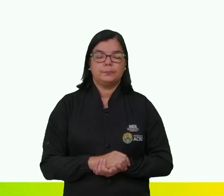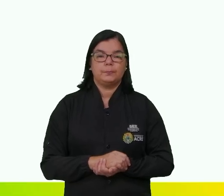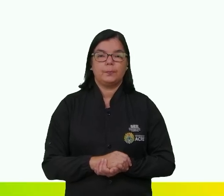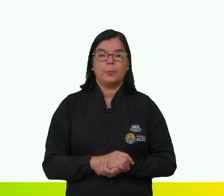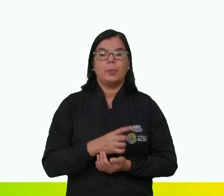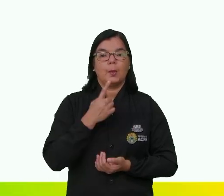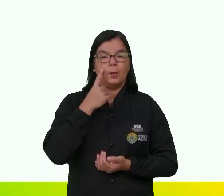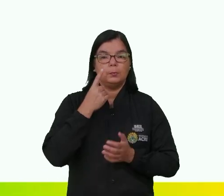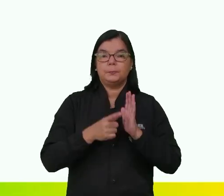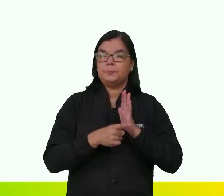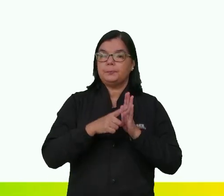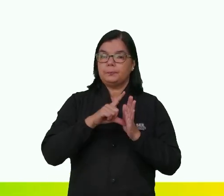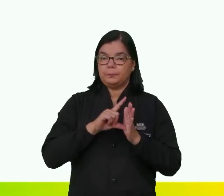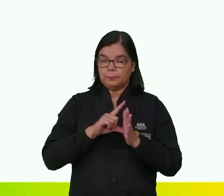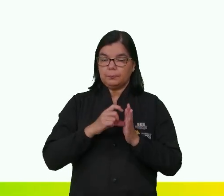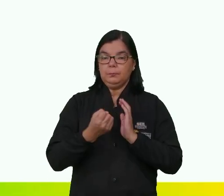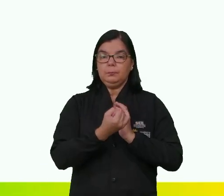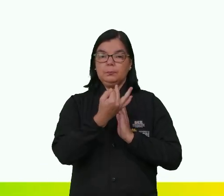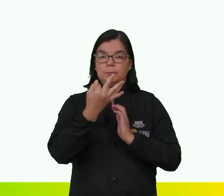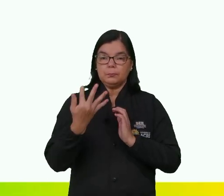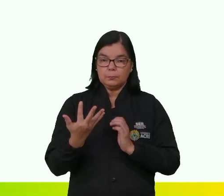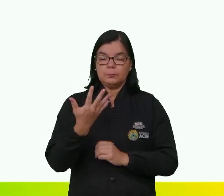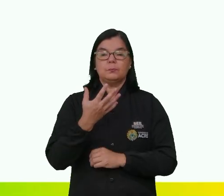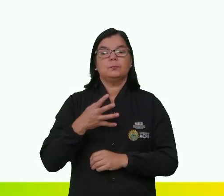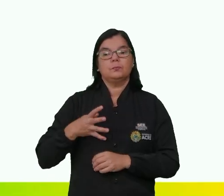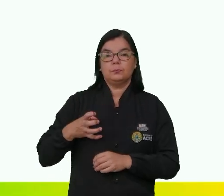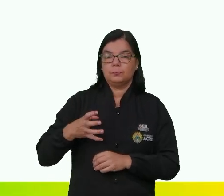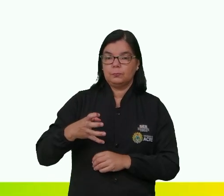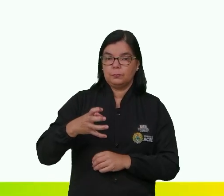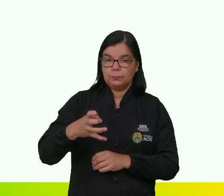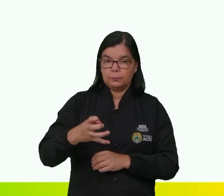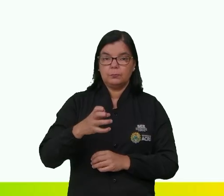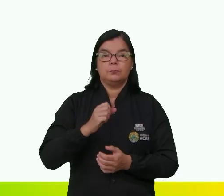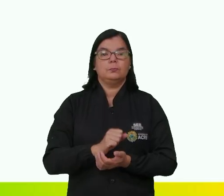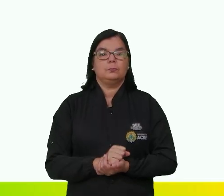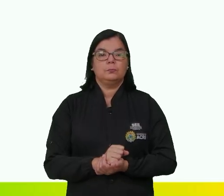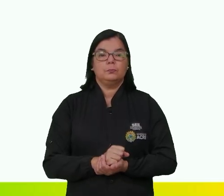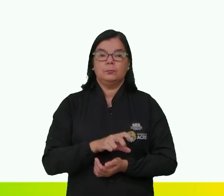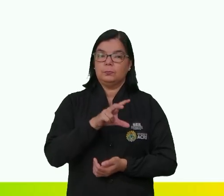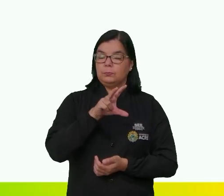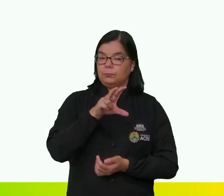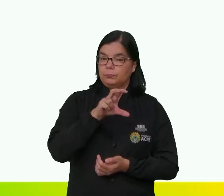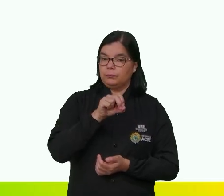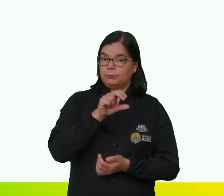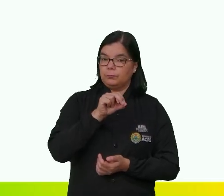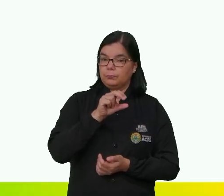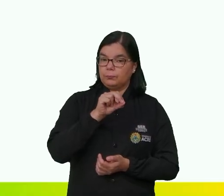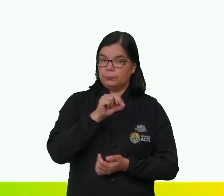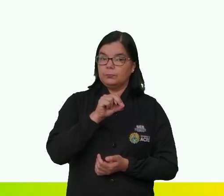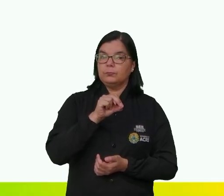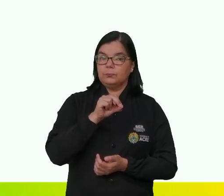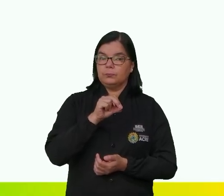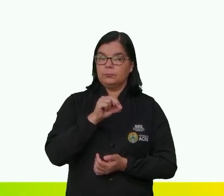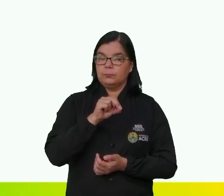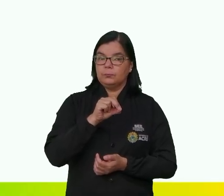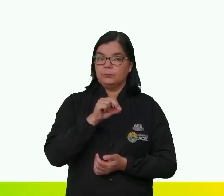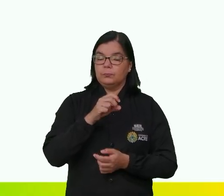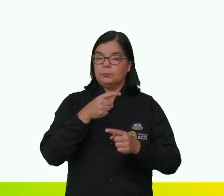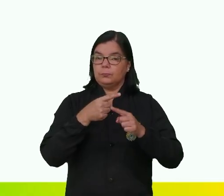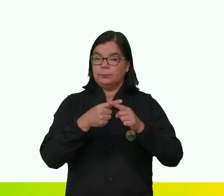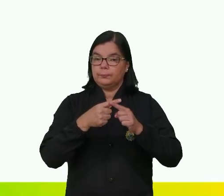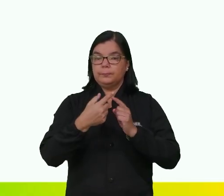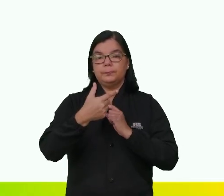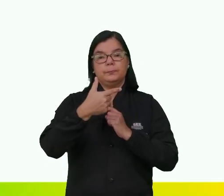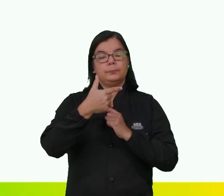Como nós vimos anteriormente, a quantidade de indivíduos é dada por 50 vezes 2 elevado a